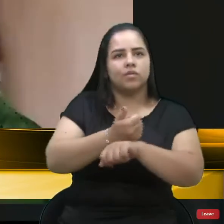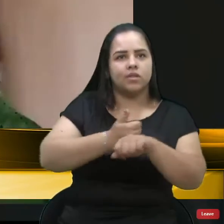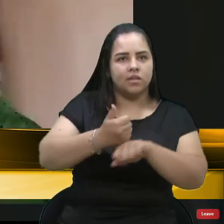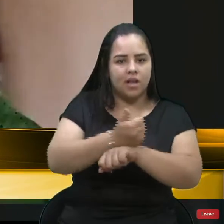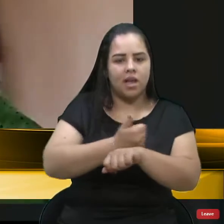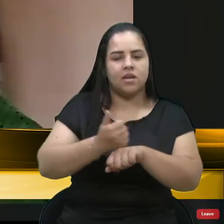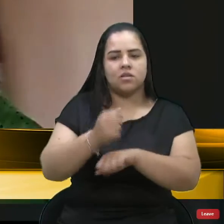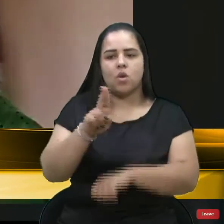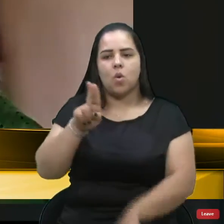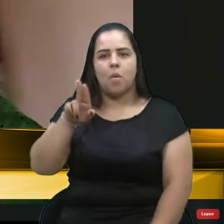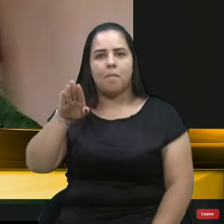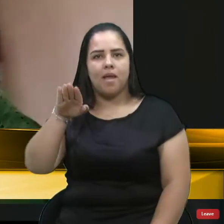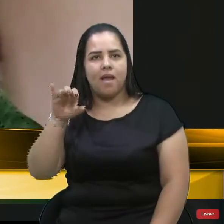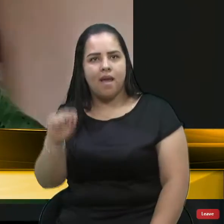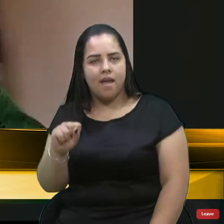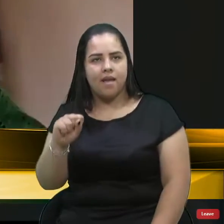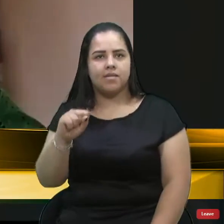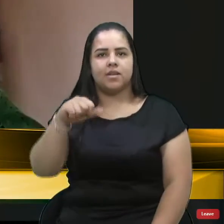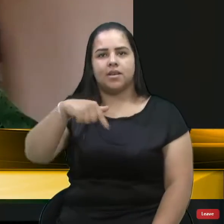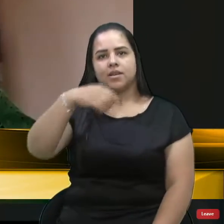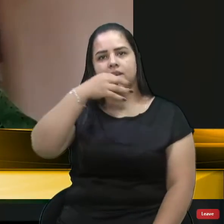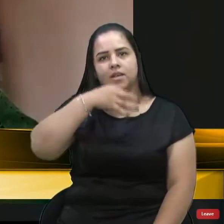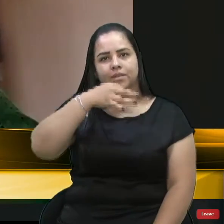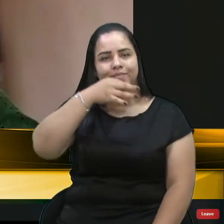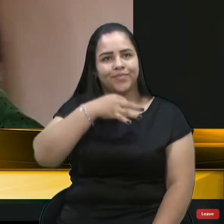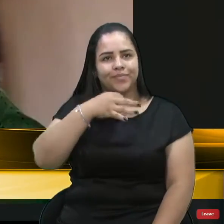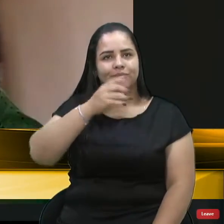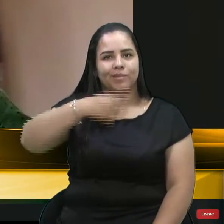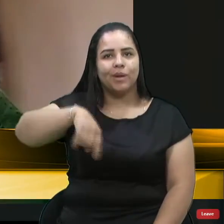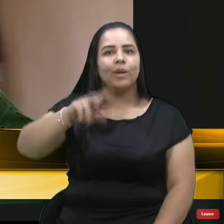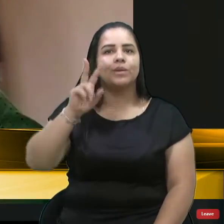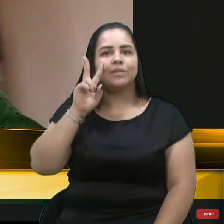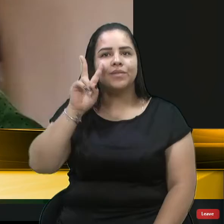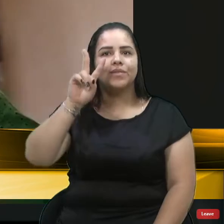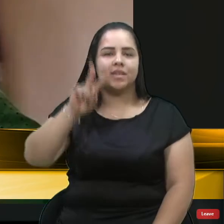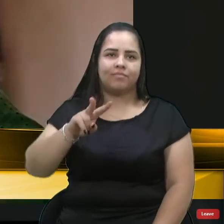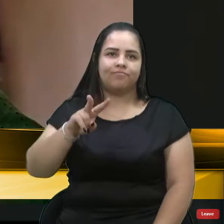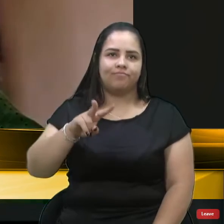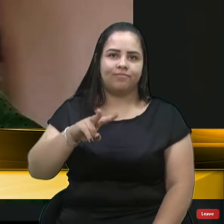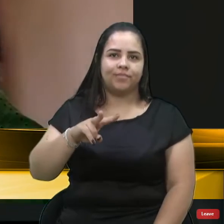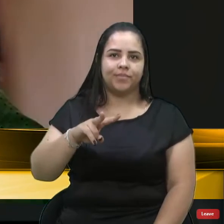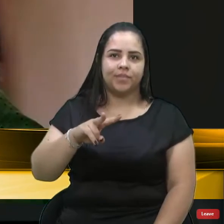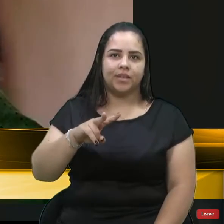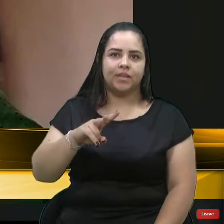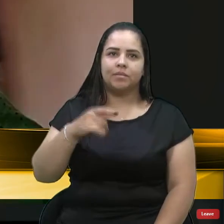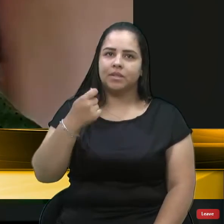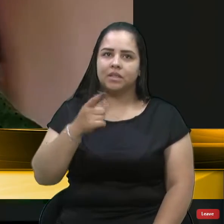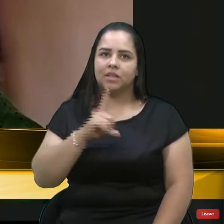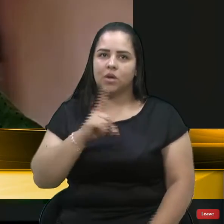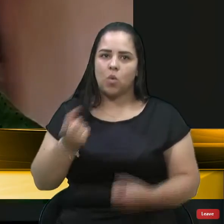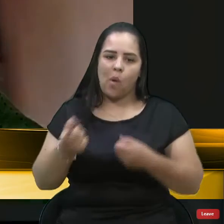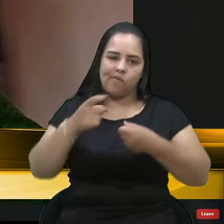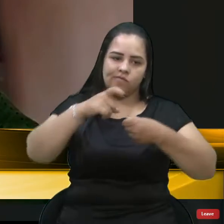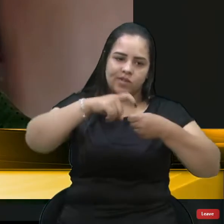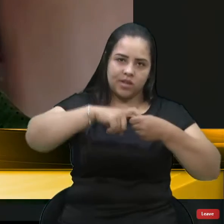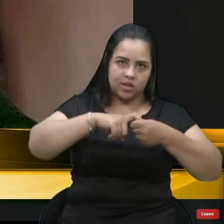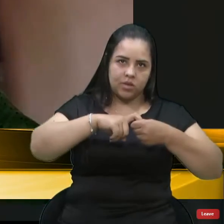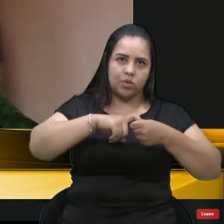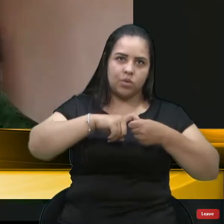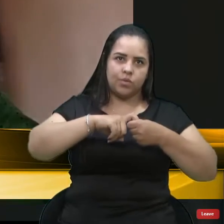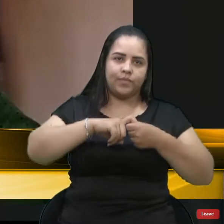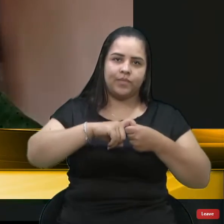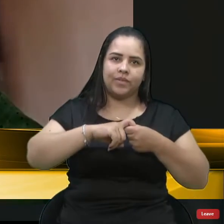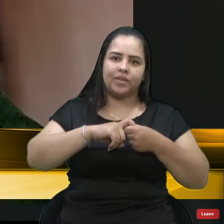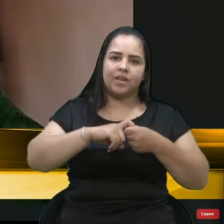unidades básicas de saúde. Então, a gente enxerga que a possibilidade de um convênio, ela atenderia de imediato